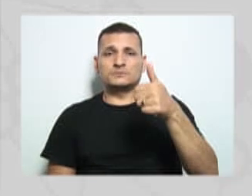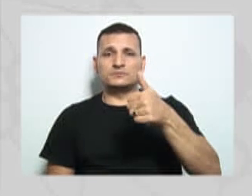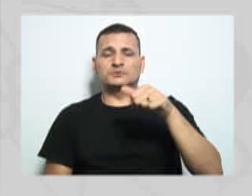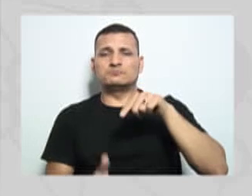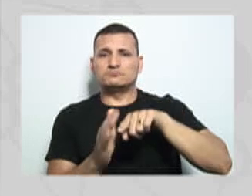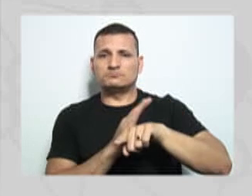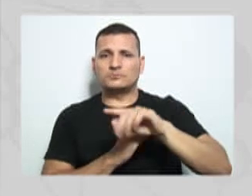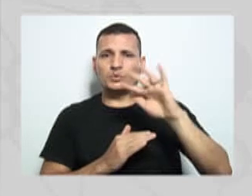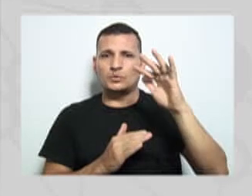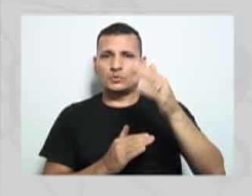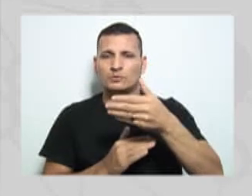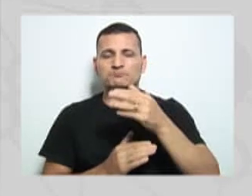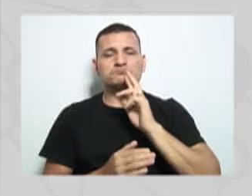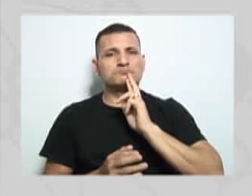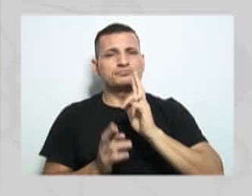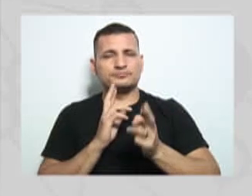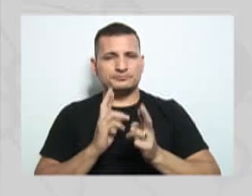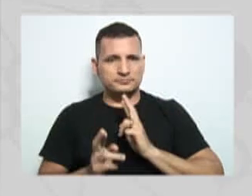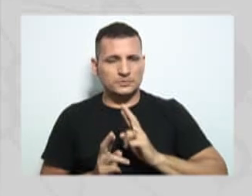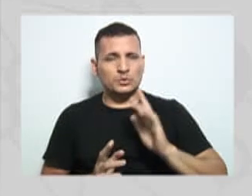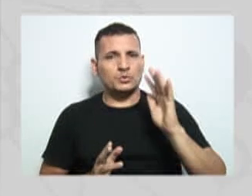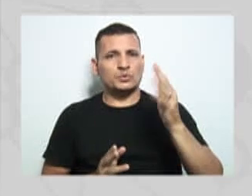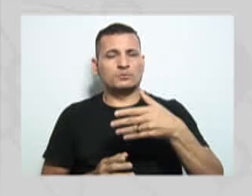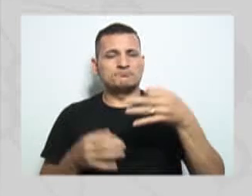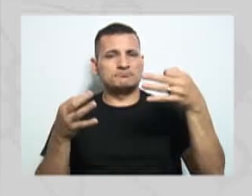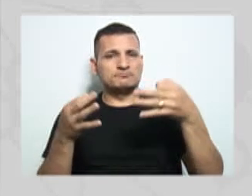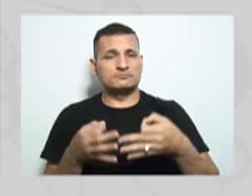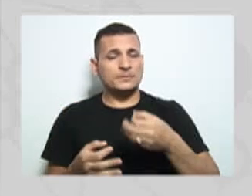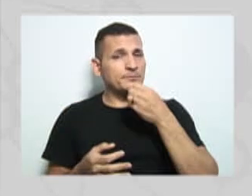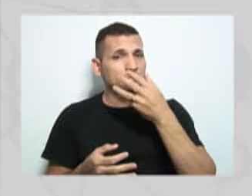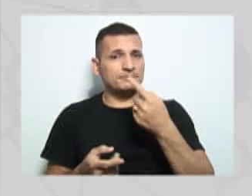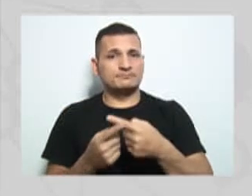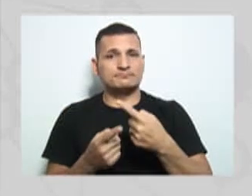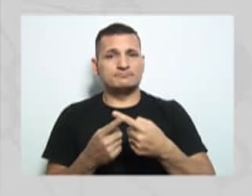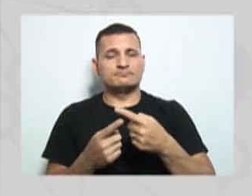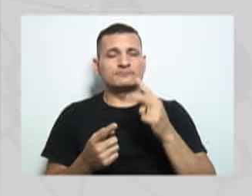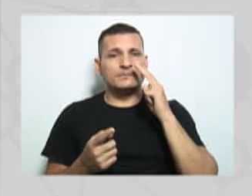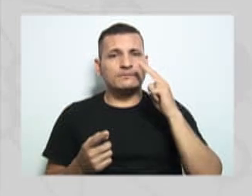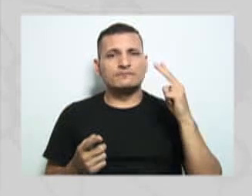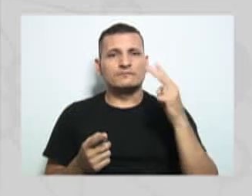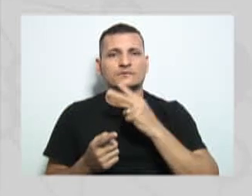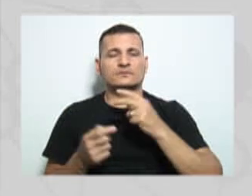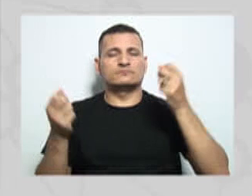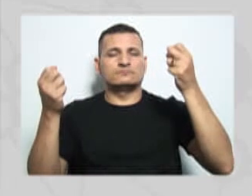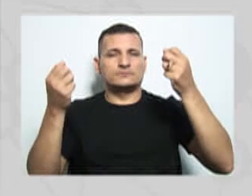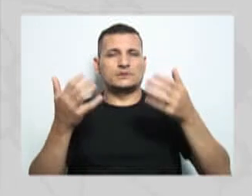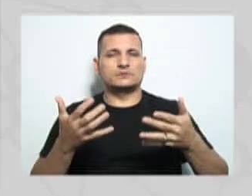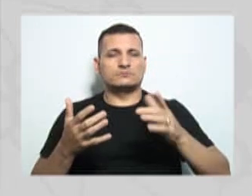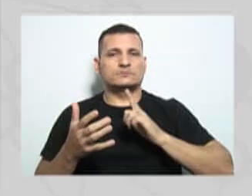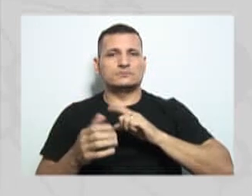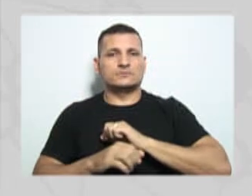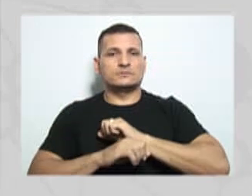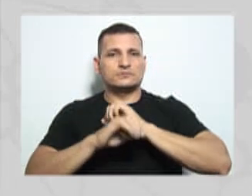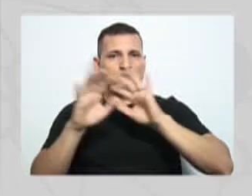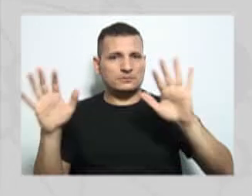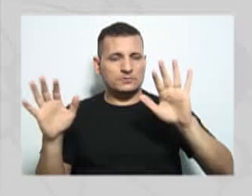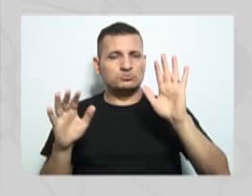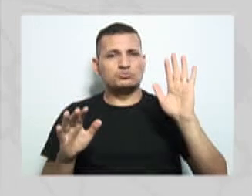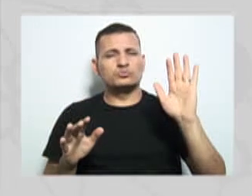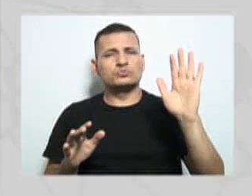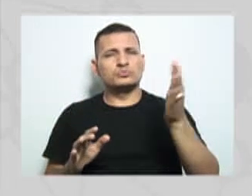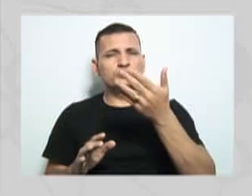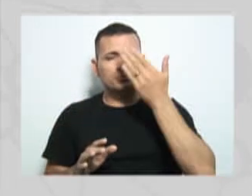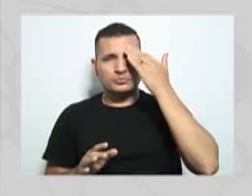e todos acertaram. Isso é muito bom porque vê que a explicação ficou clara, né? Ficou bem clara para eles entenderam como é